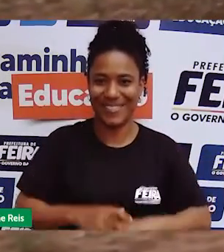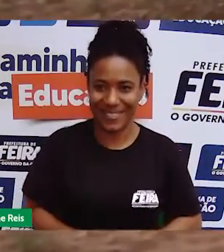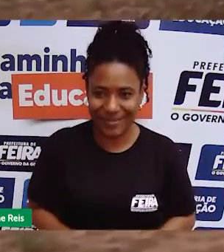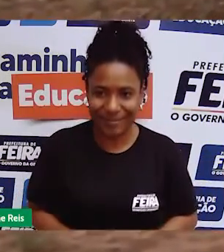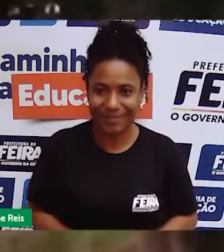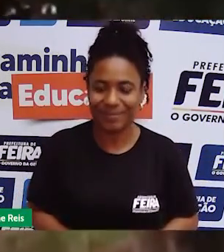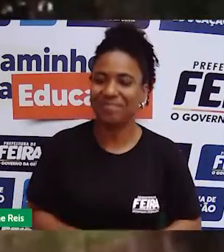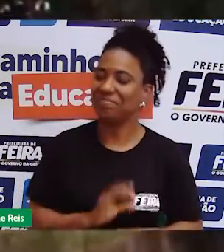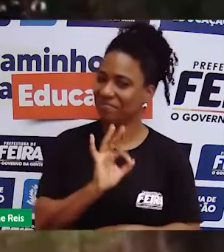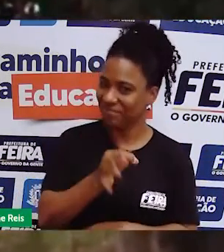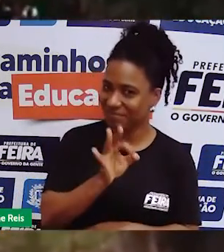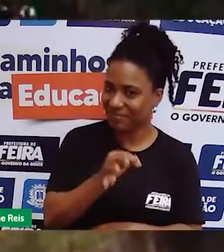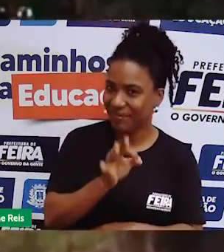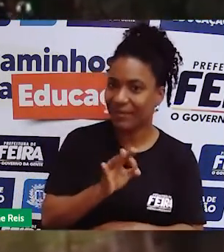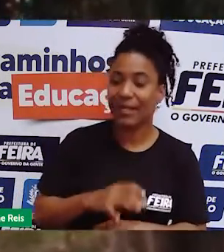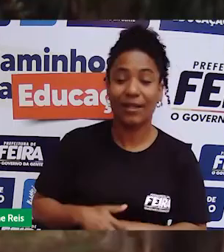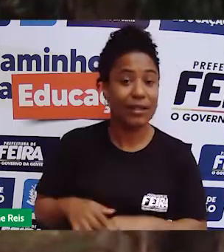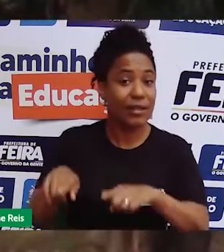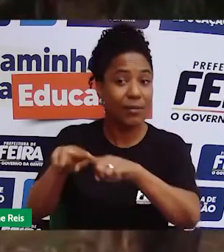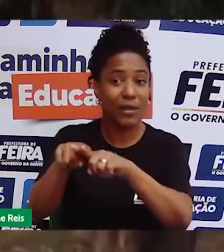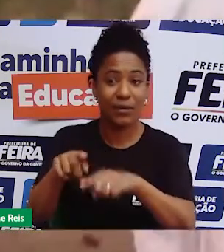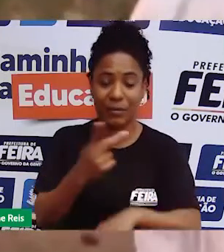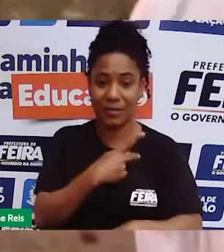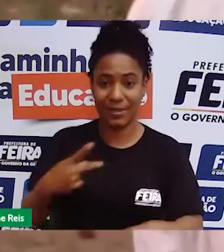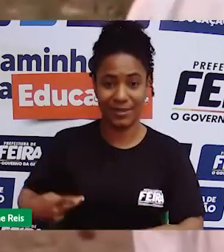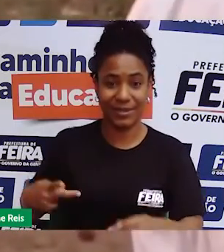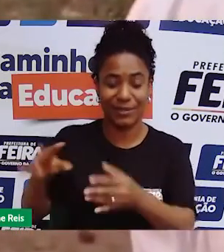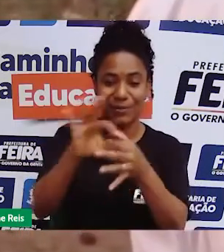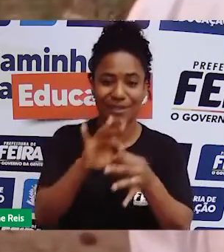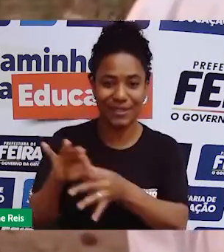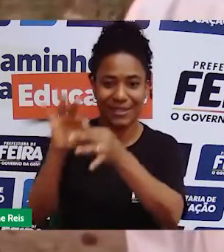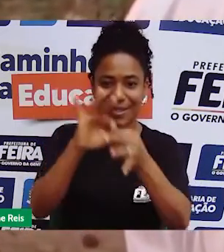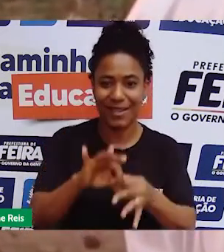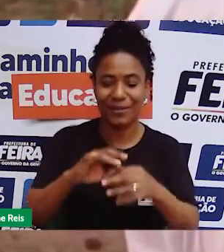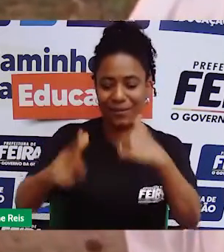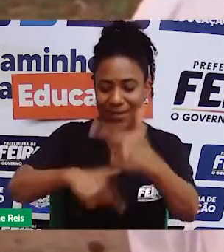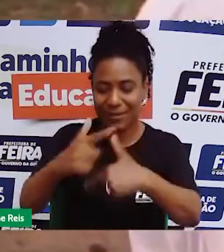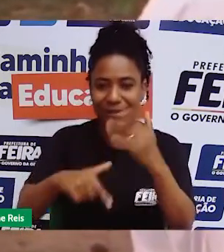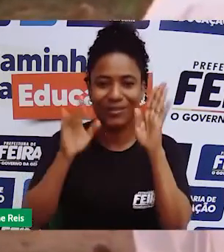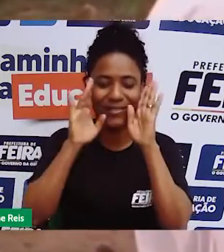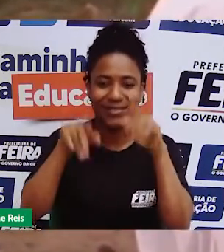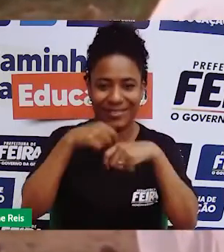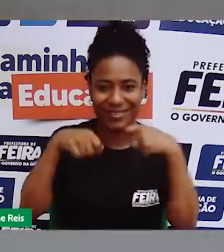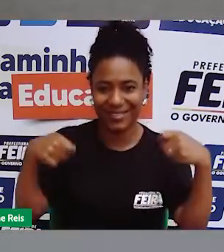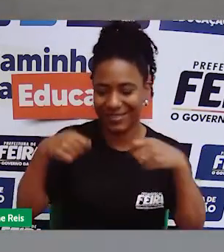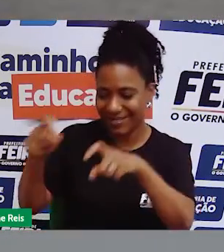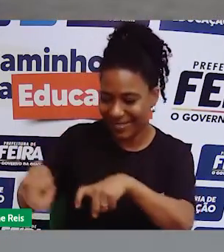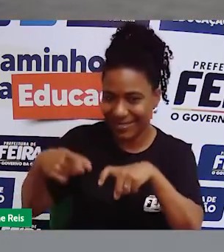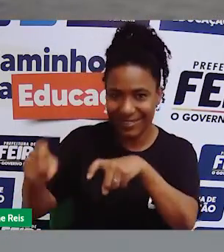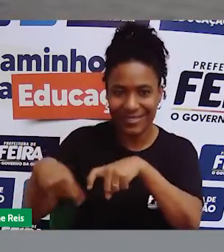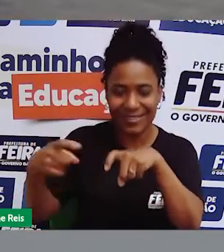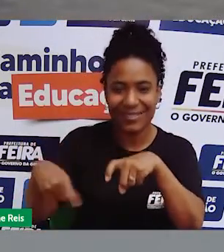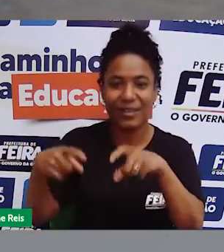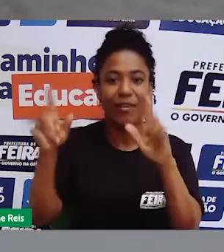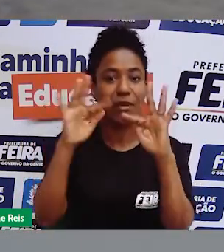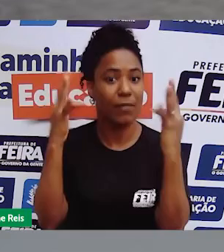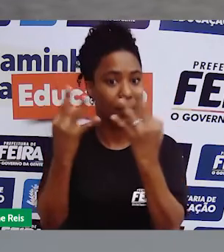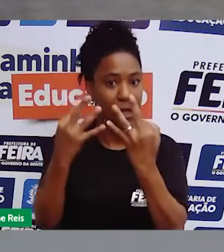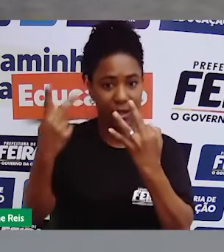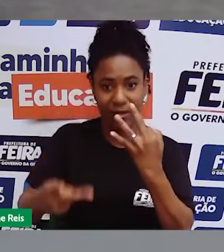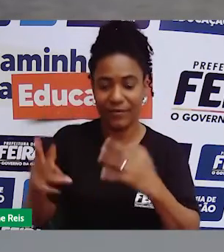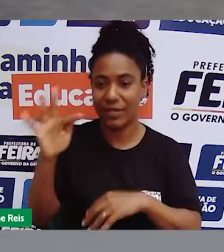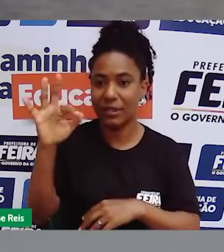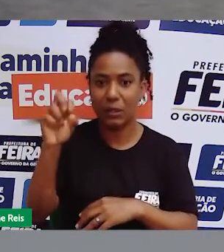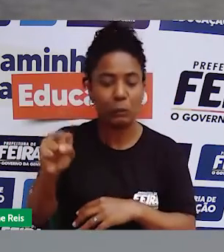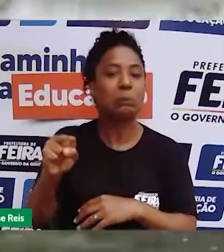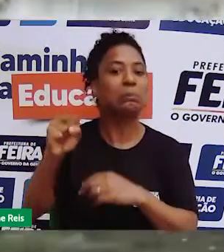Sintraf Feira, Sindicato dos Trabalhadores e Trabalhadoras da Agricultura Familiar de Feira de Santana, José Ferreira, afirma que as chuvas que